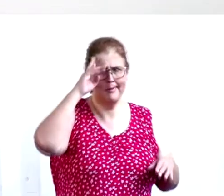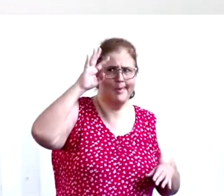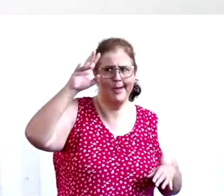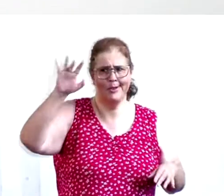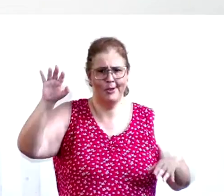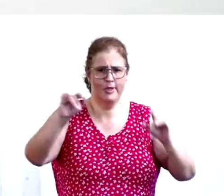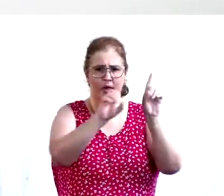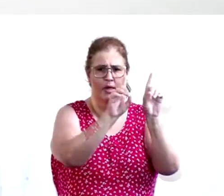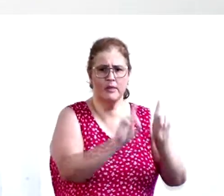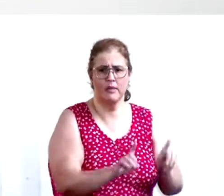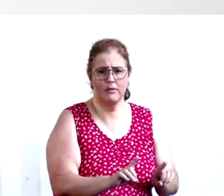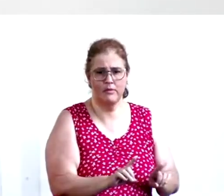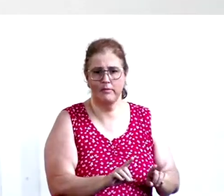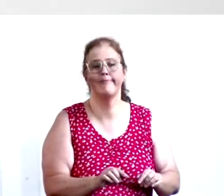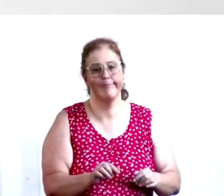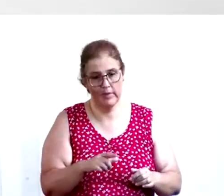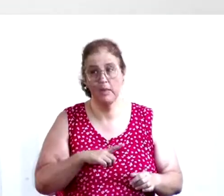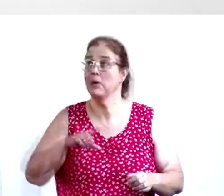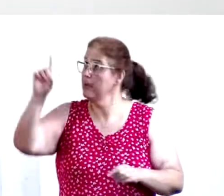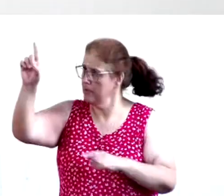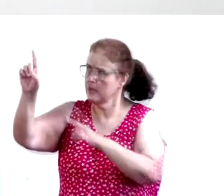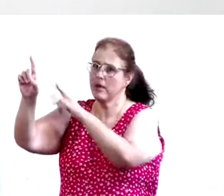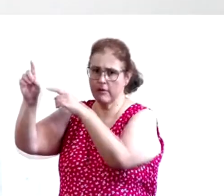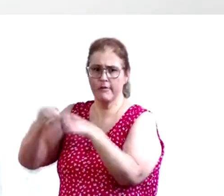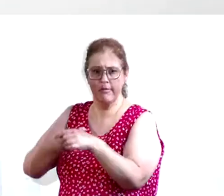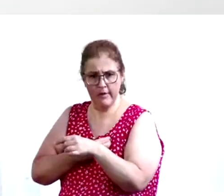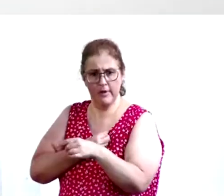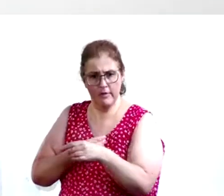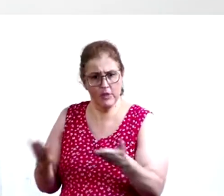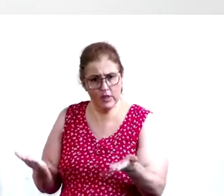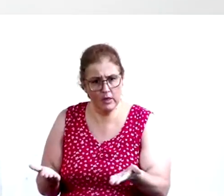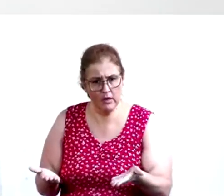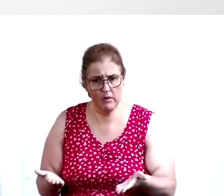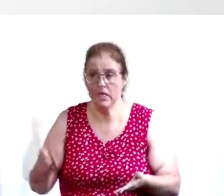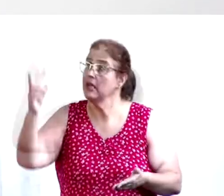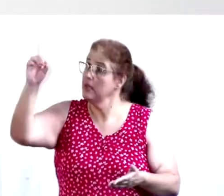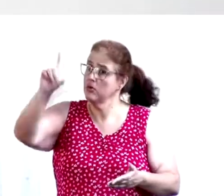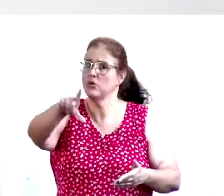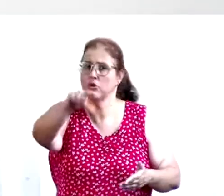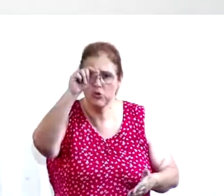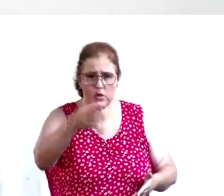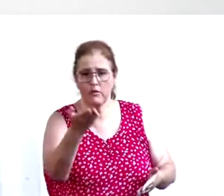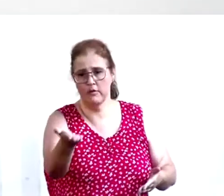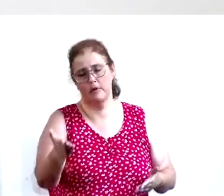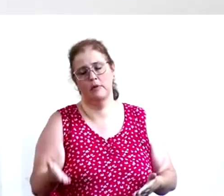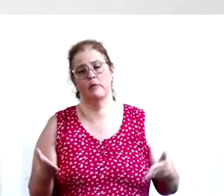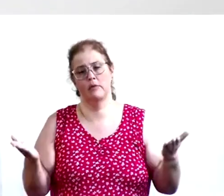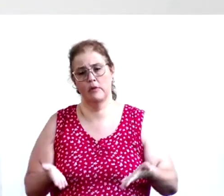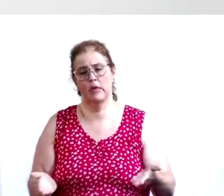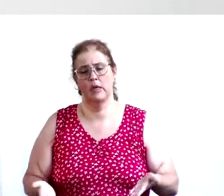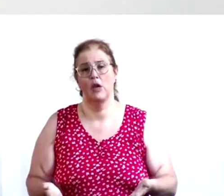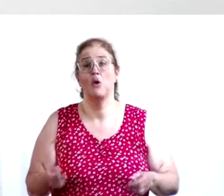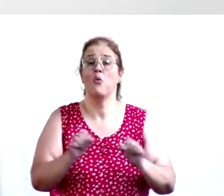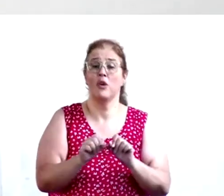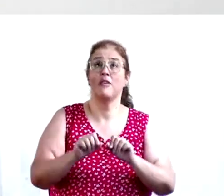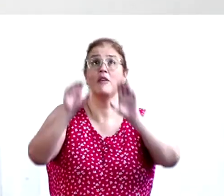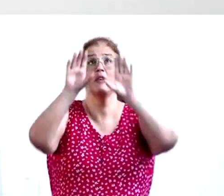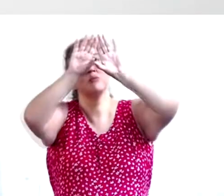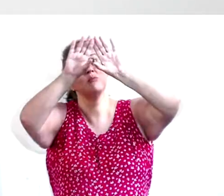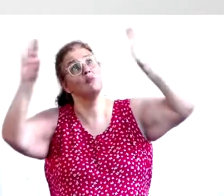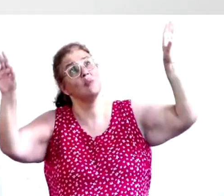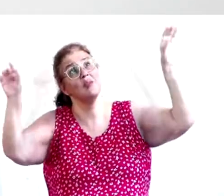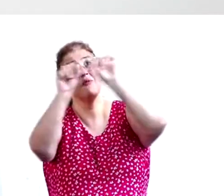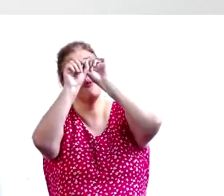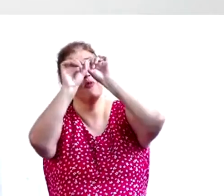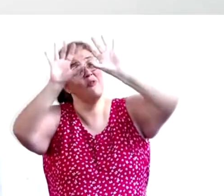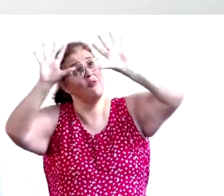não, já existe um Deus, o vivo, o Deus de Israel, o que fez o mar parar para